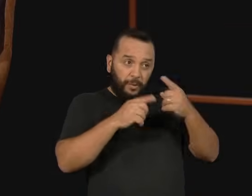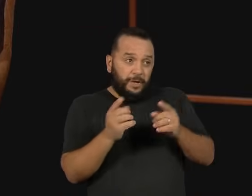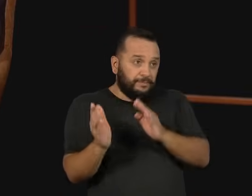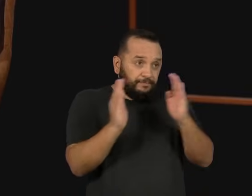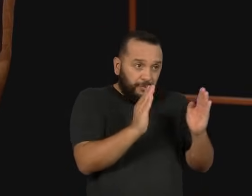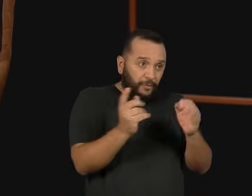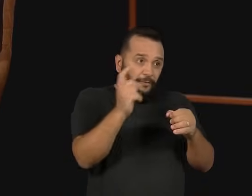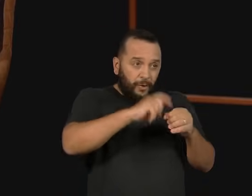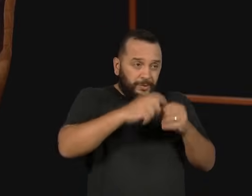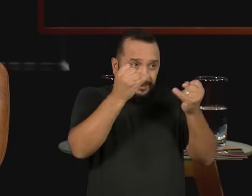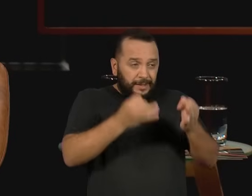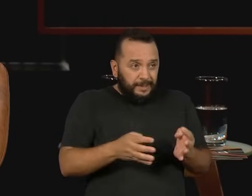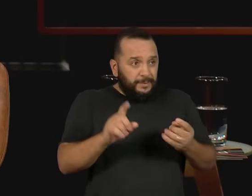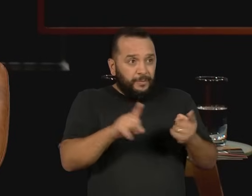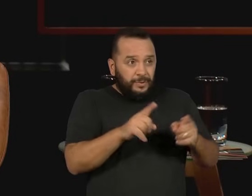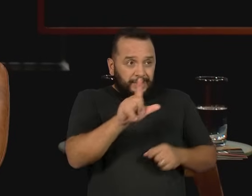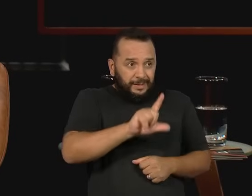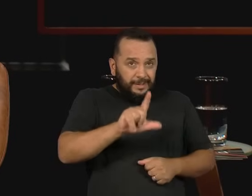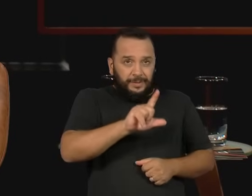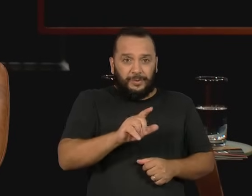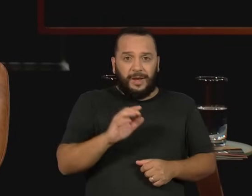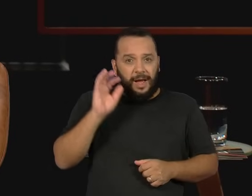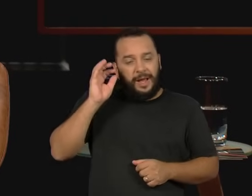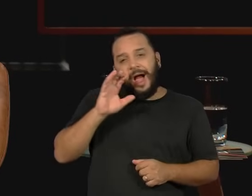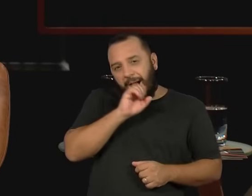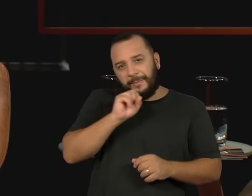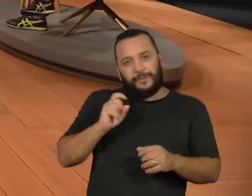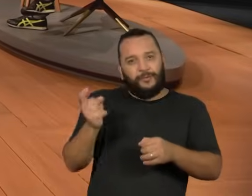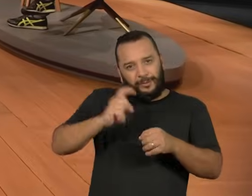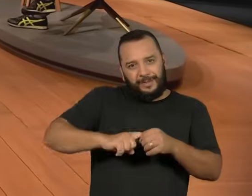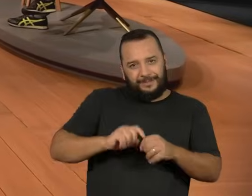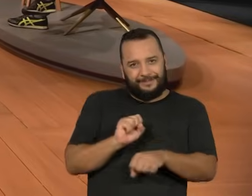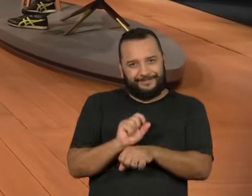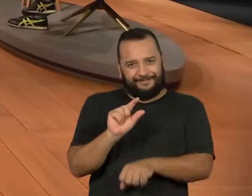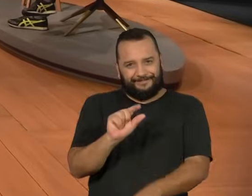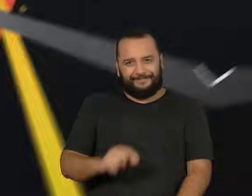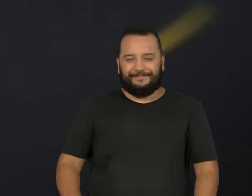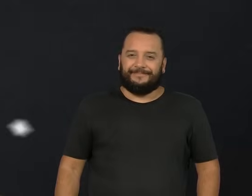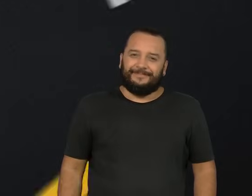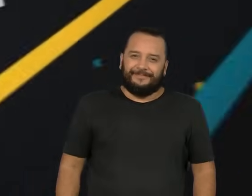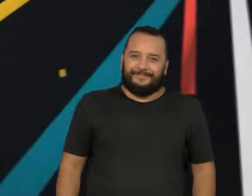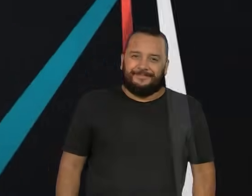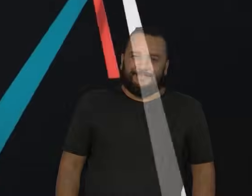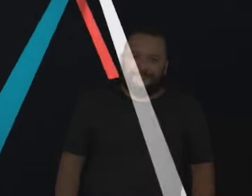literatura? Sim. Voltamos já com Zé Miguel Wisnik. Beleza.